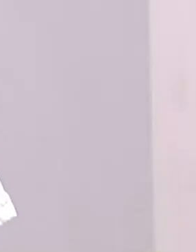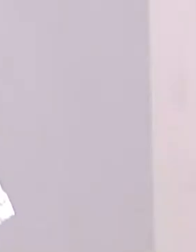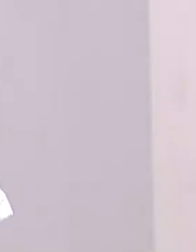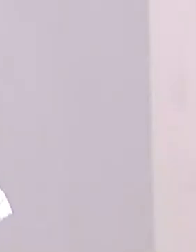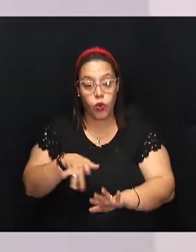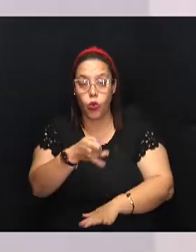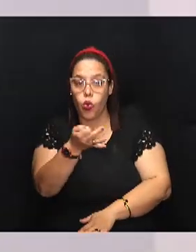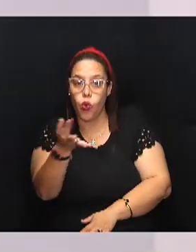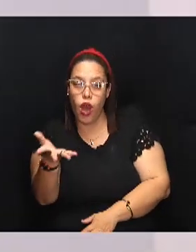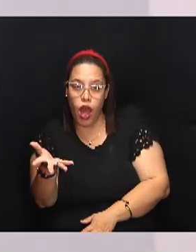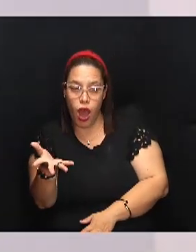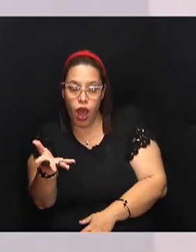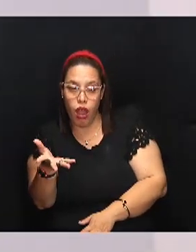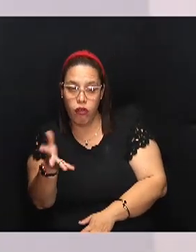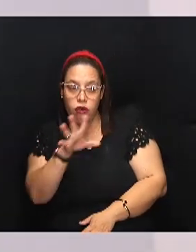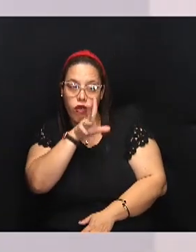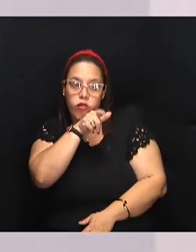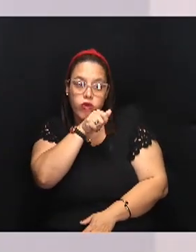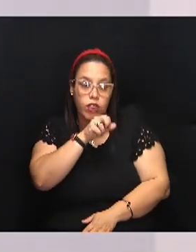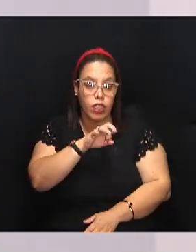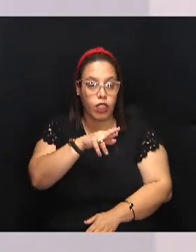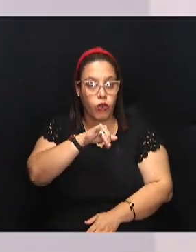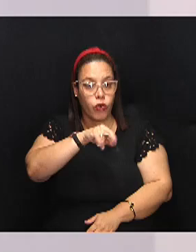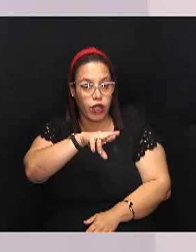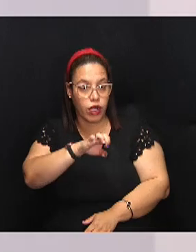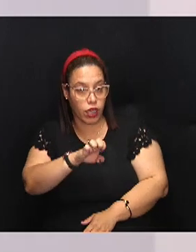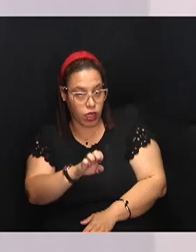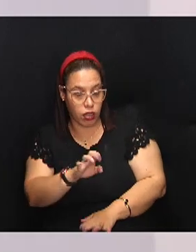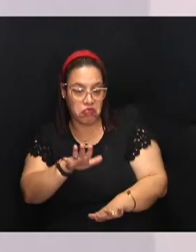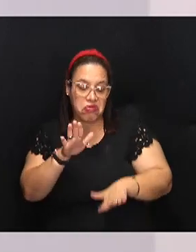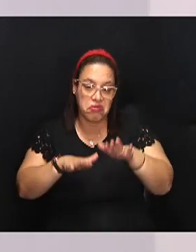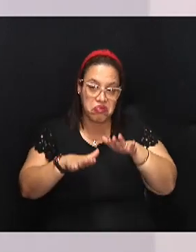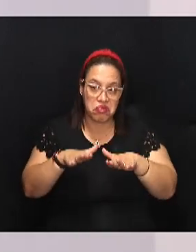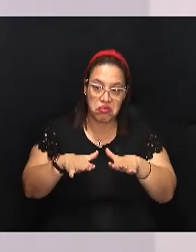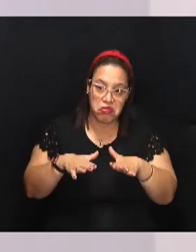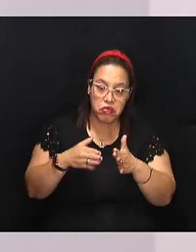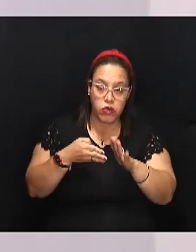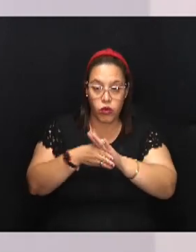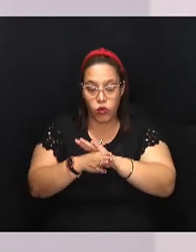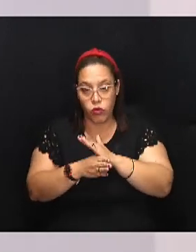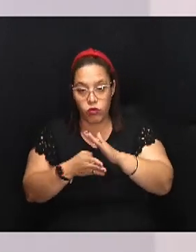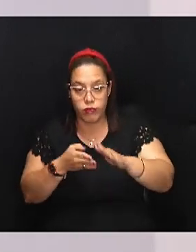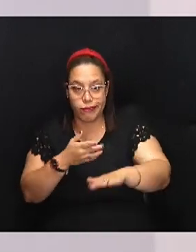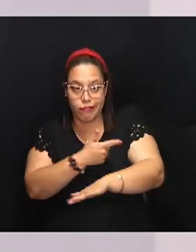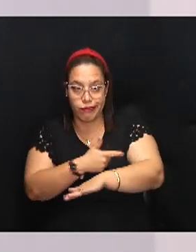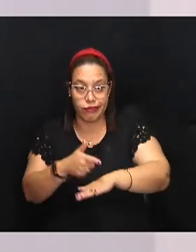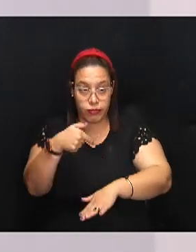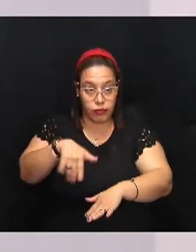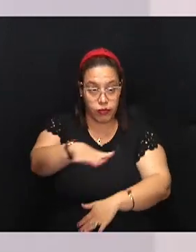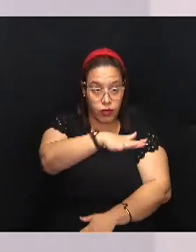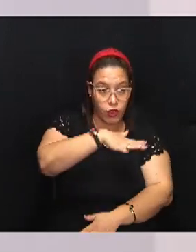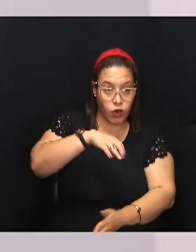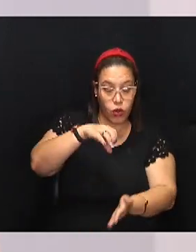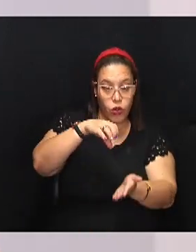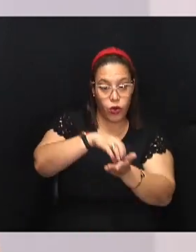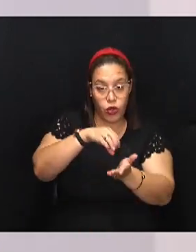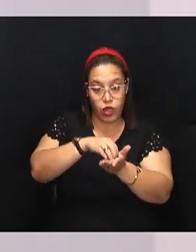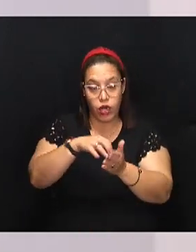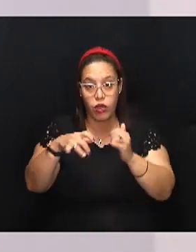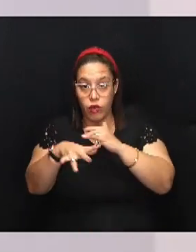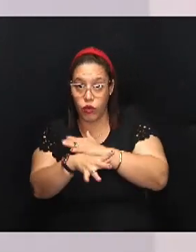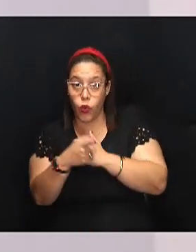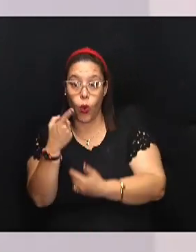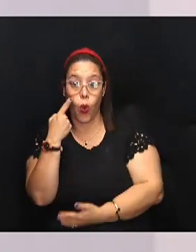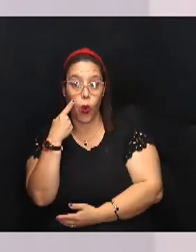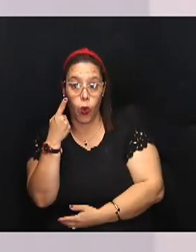Quais são as espécies de animais silvestres que geralmente costumam aparecer mais assim nos centros urbanos?